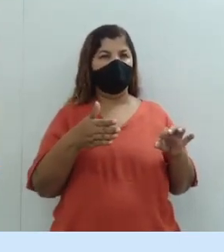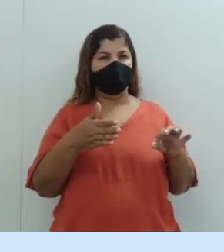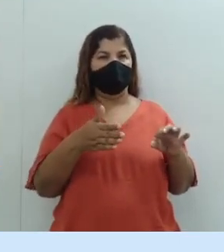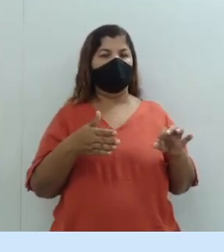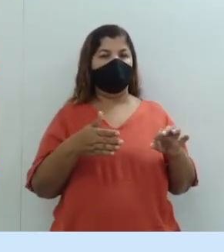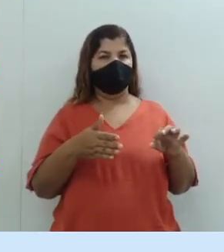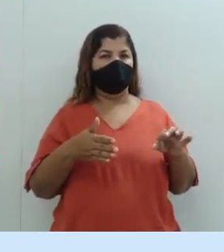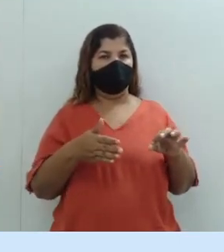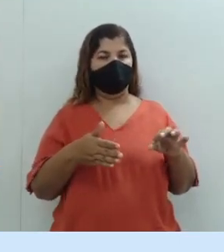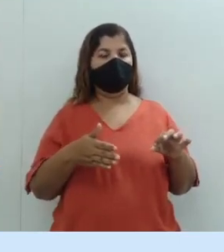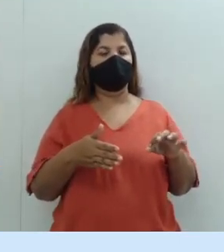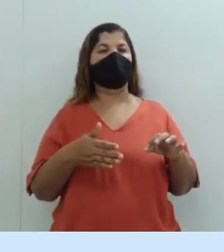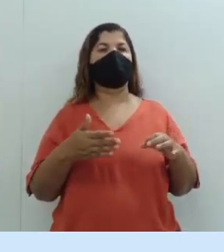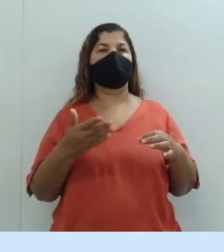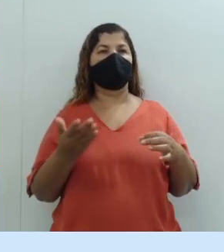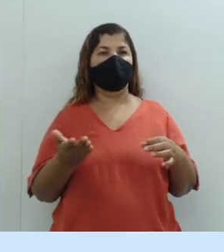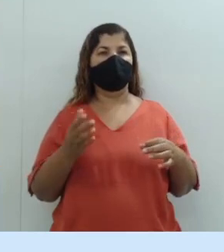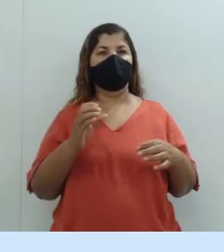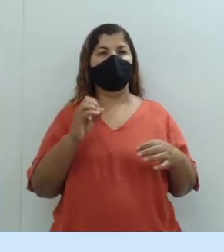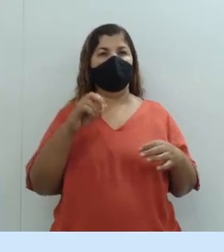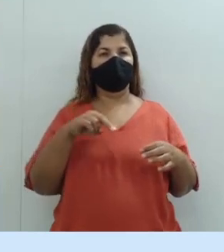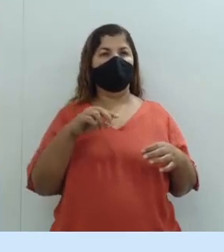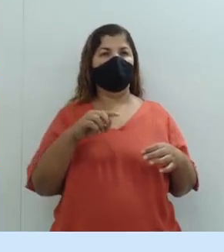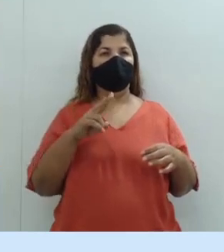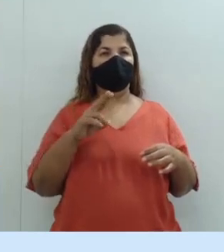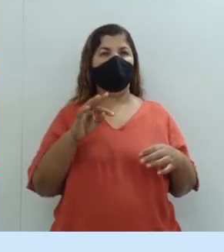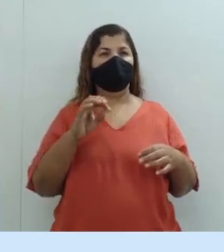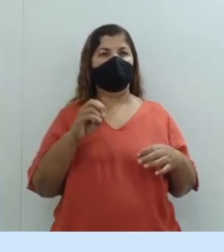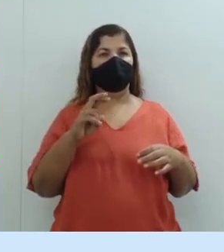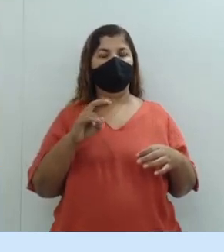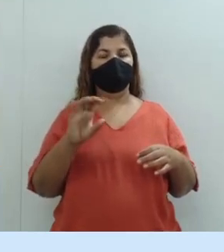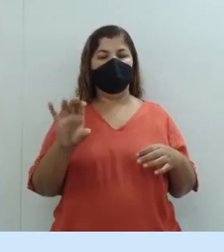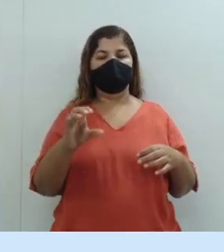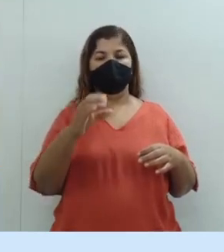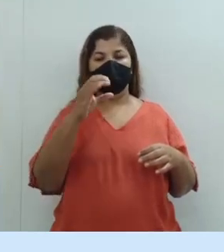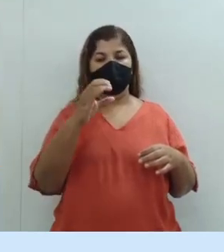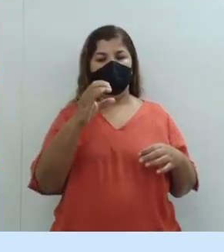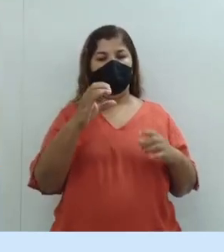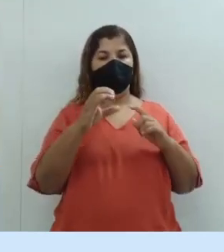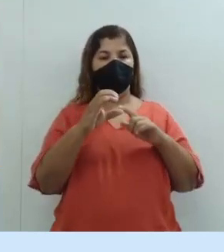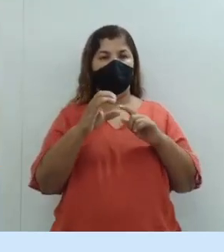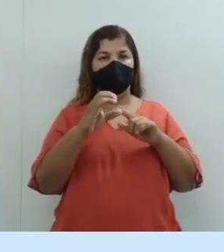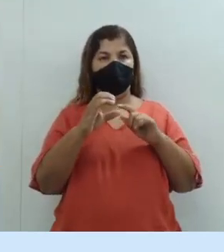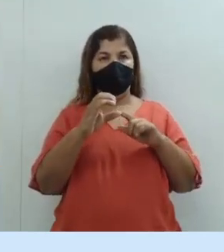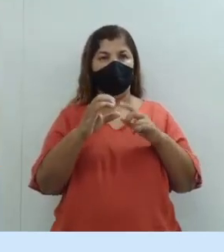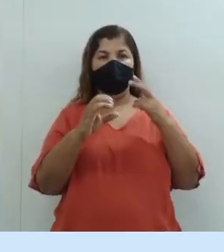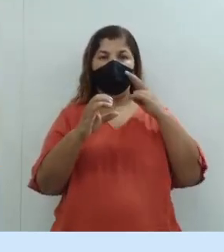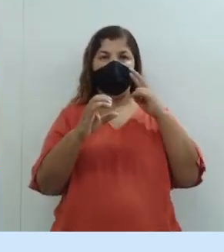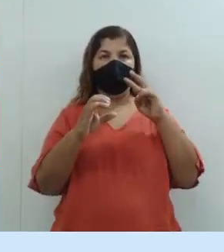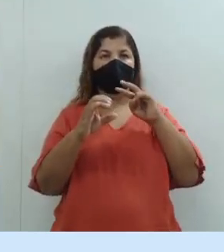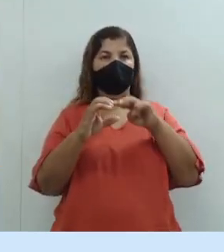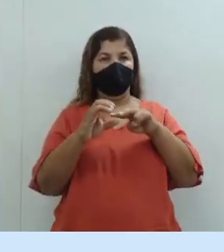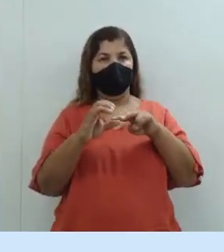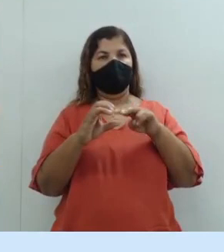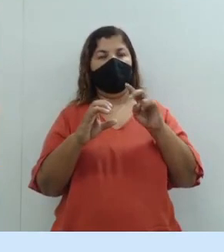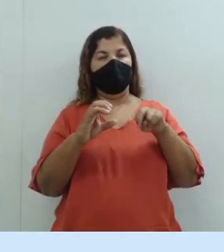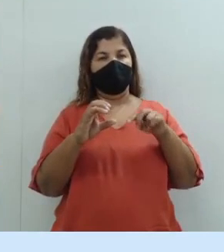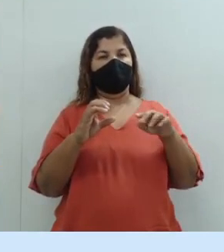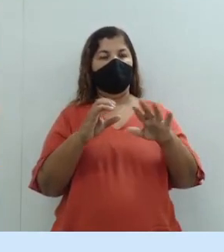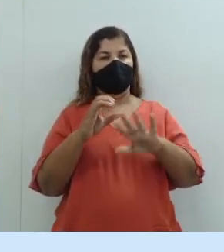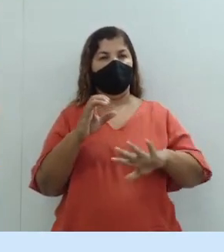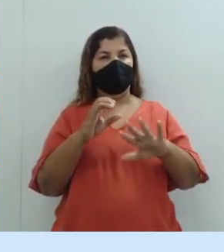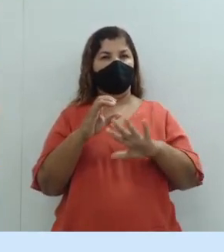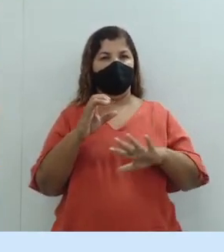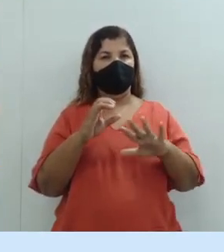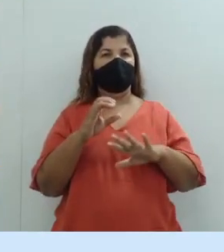faca exatamente em cima do condutor. Então você pega e olha ele de frente. Justamente essa parte que você está enxergando é exatamente a área da